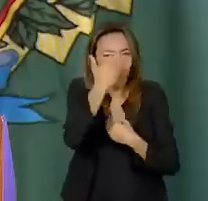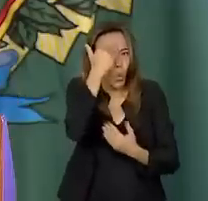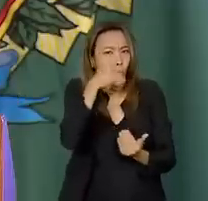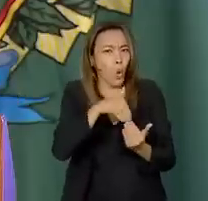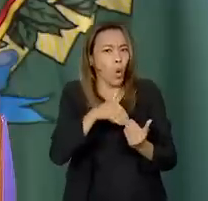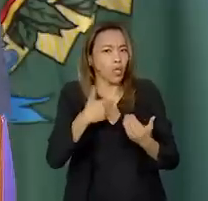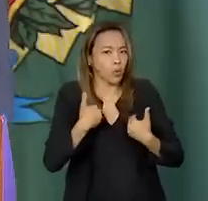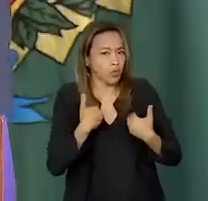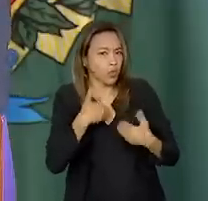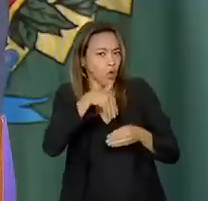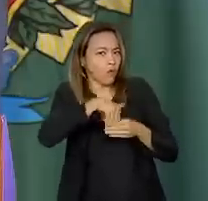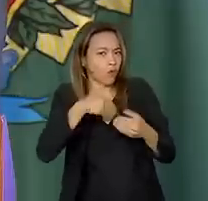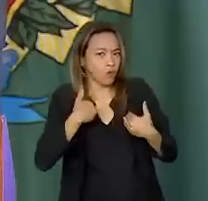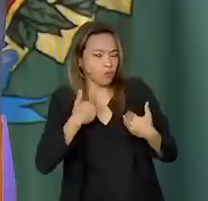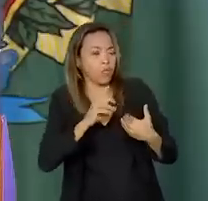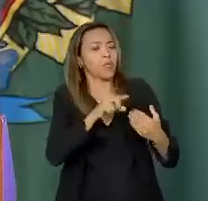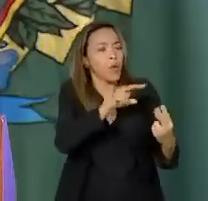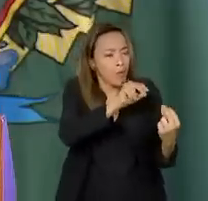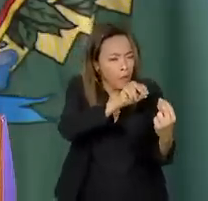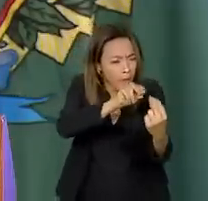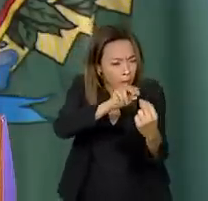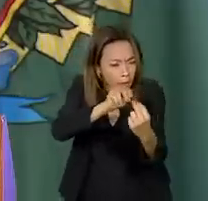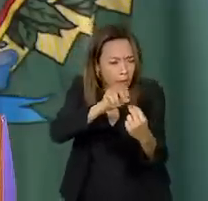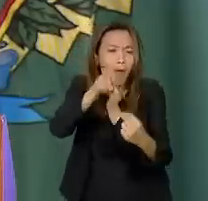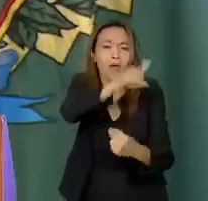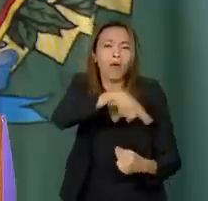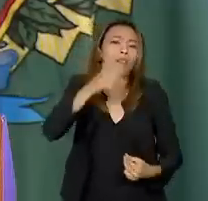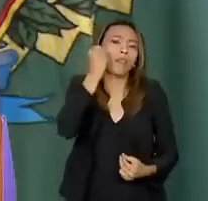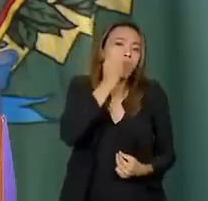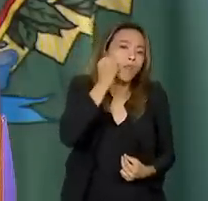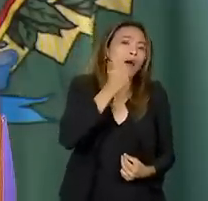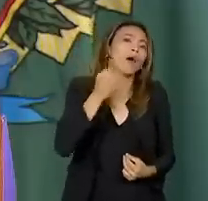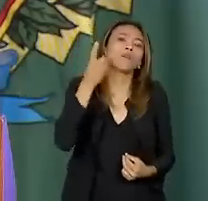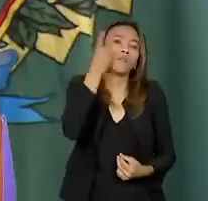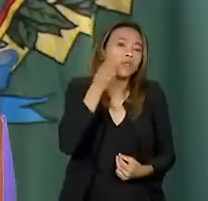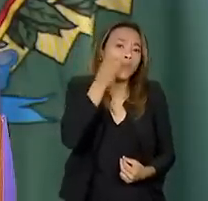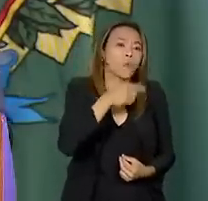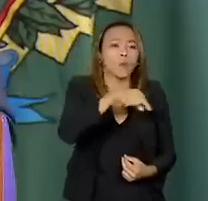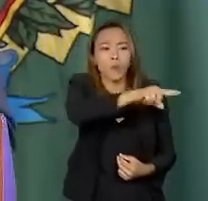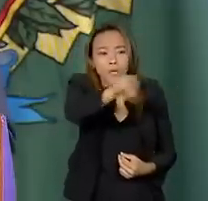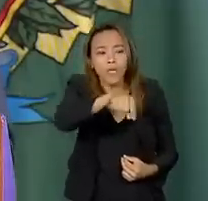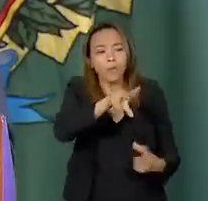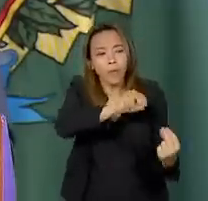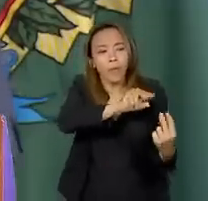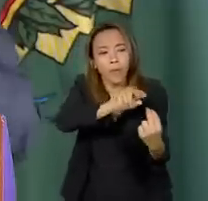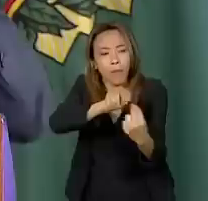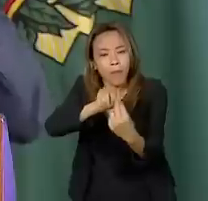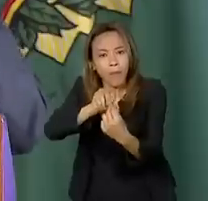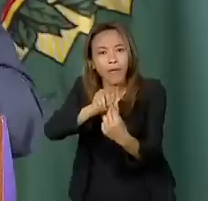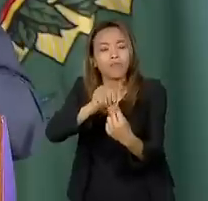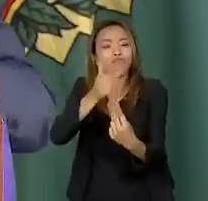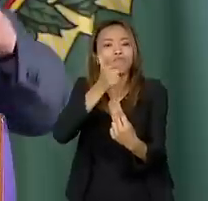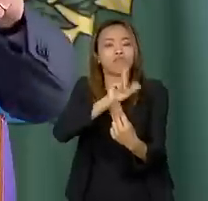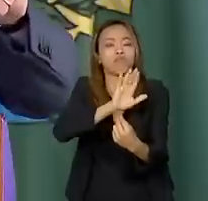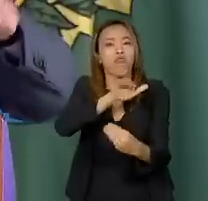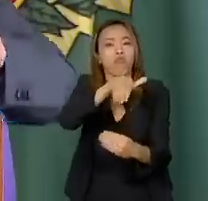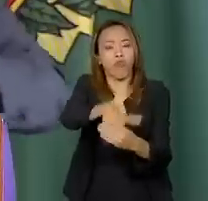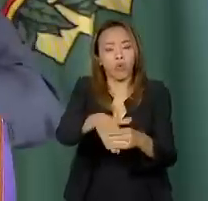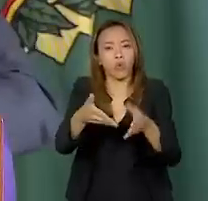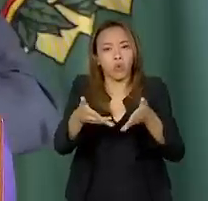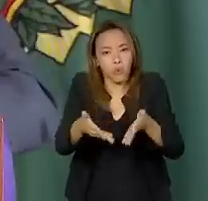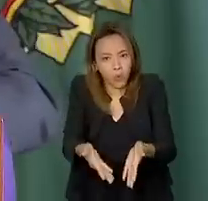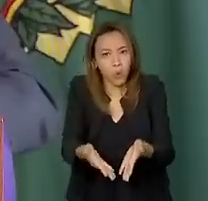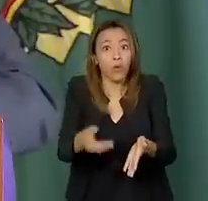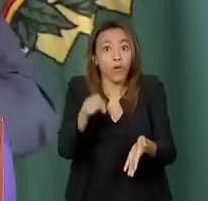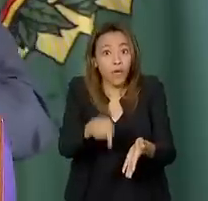gente, parlamentares que não pertencem a nenhuma aliança política, votar numa coisa